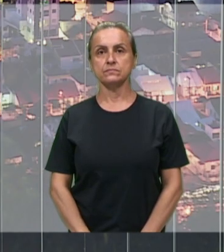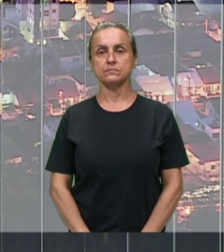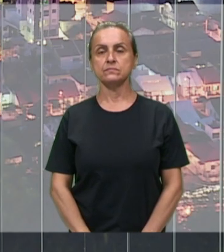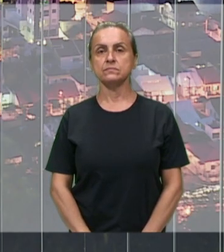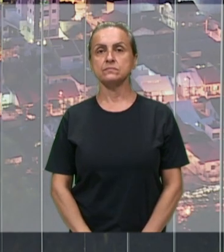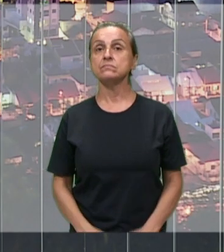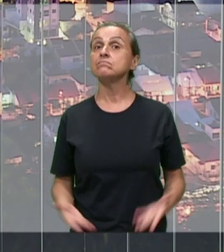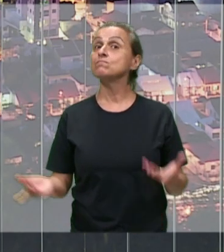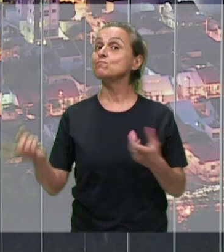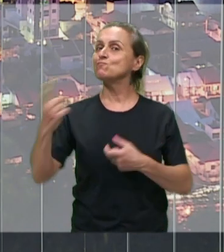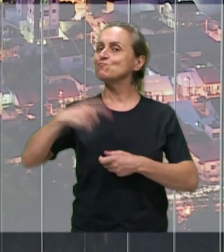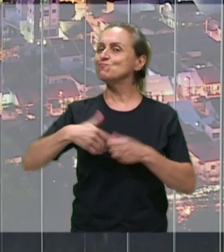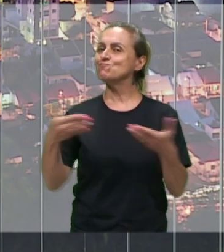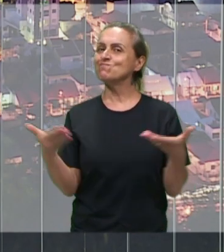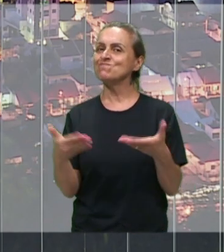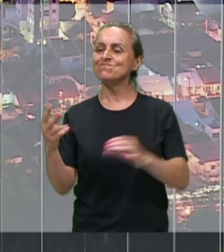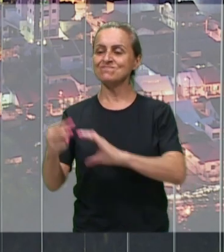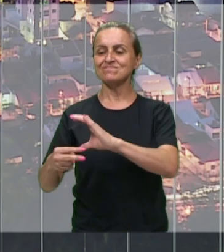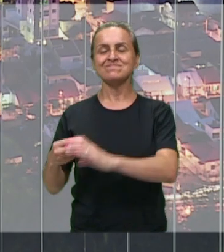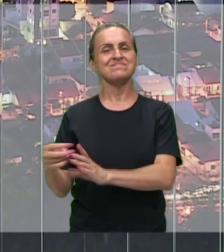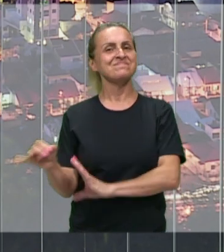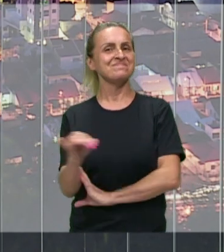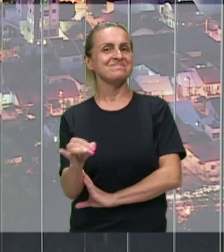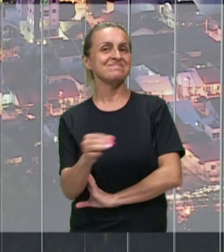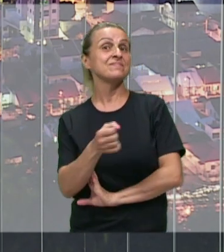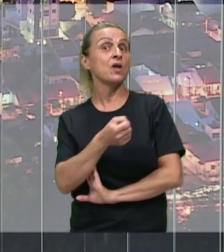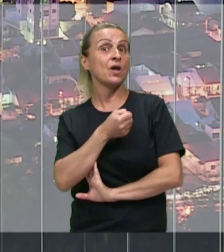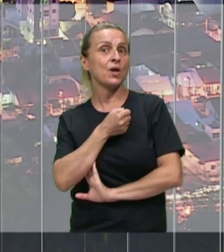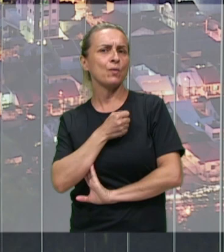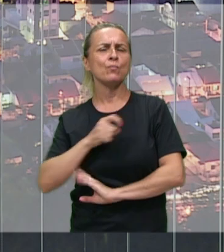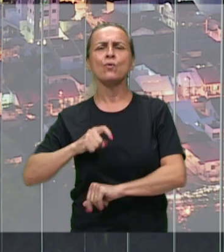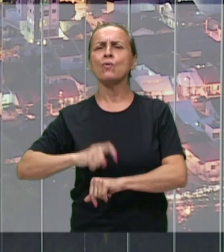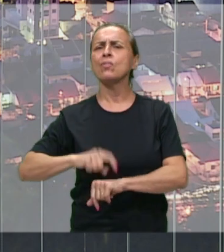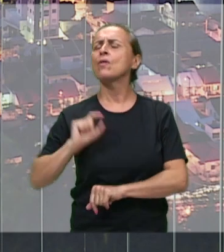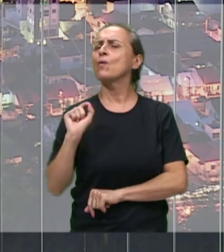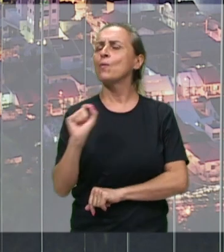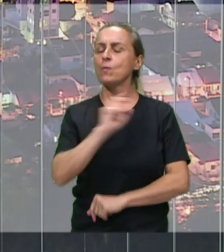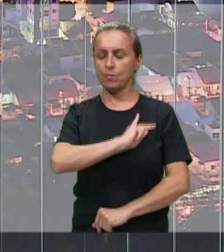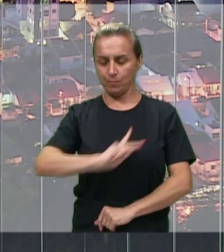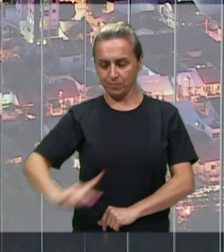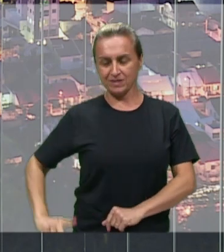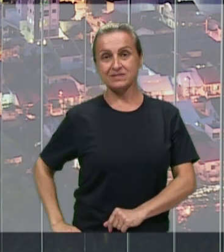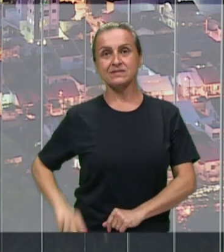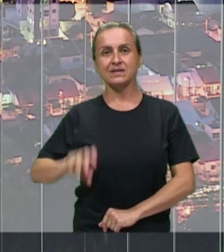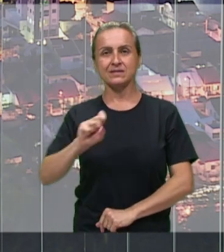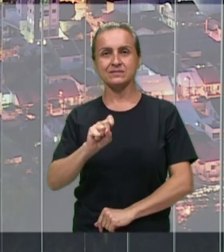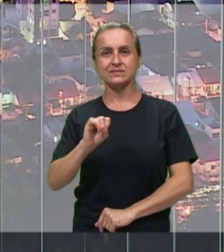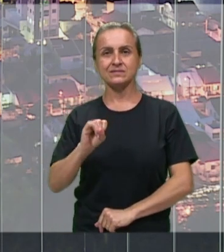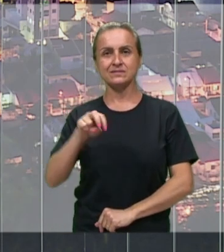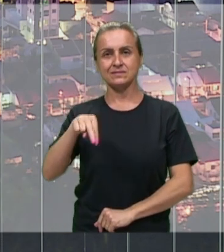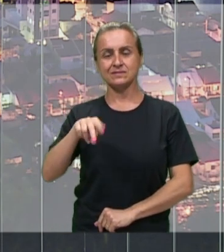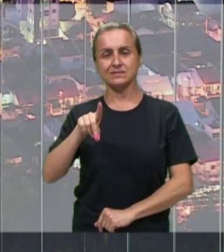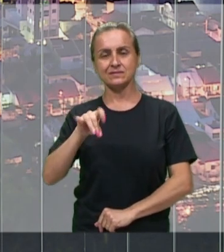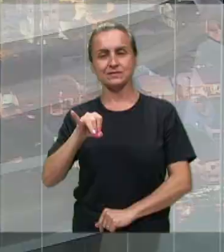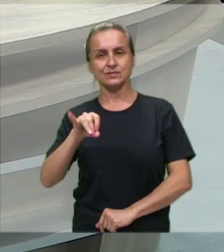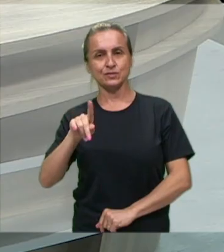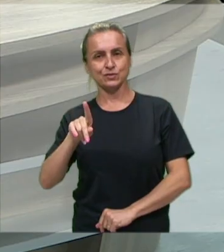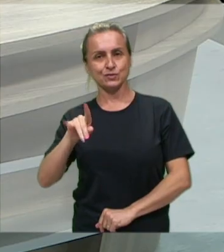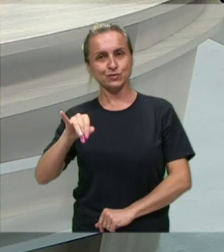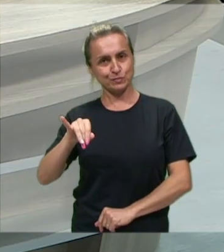Estamos de volta aqui no Câmara Aberta, que hoje entrevista o presidente do Sindip, Aguinaldo Hilton dos